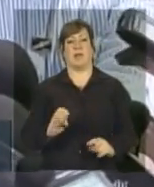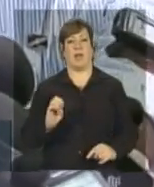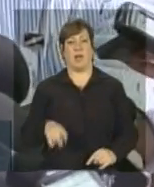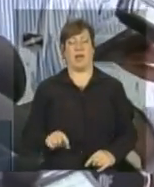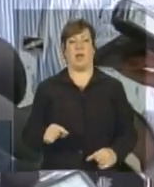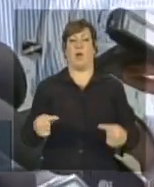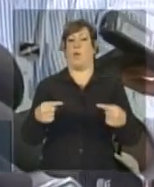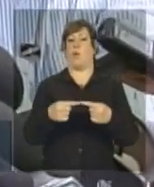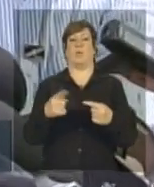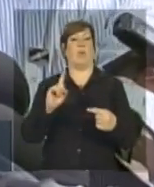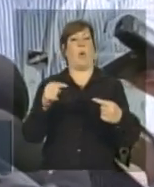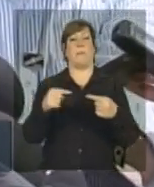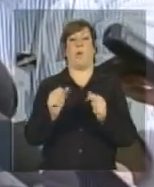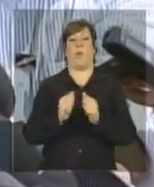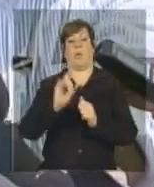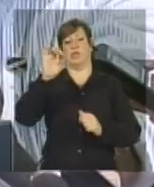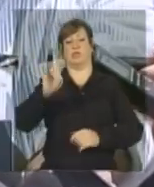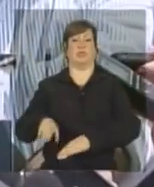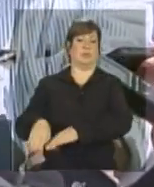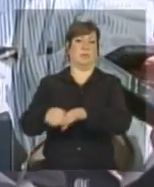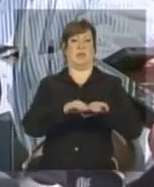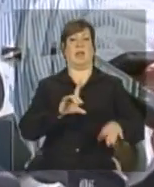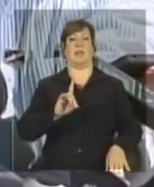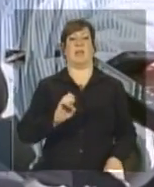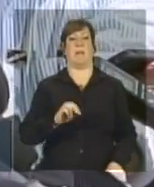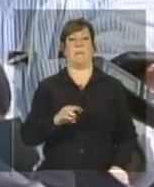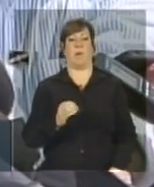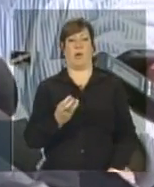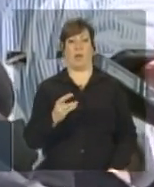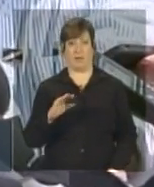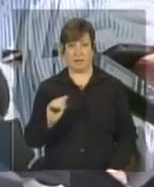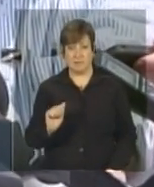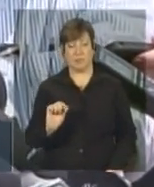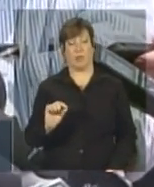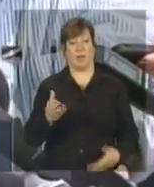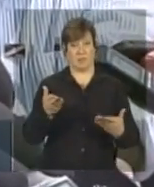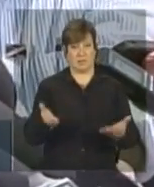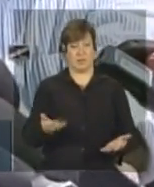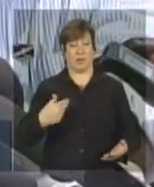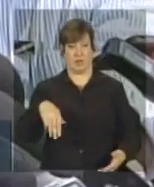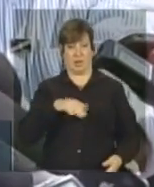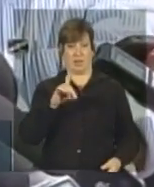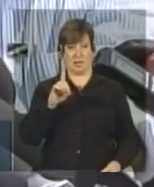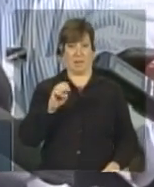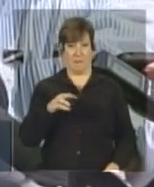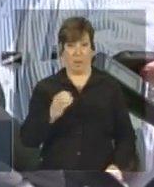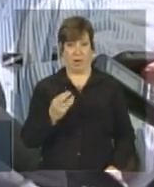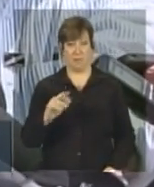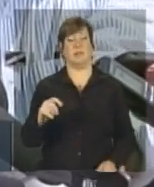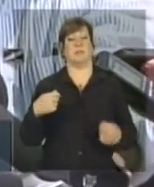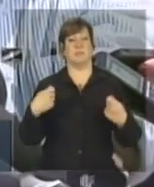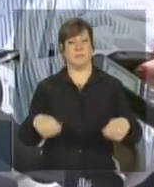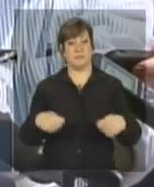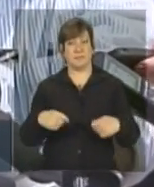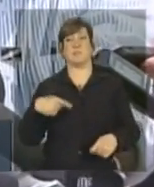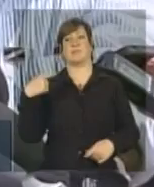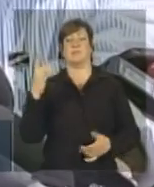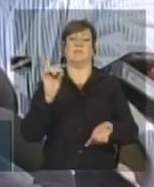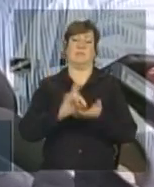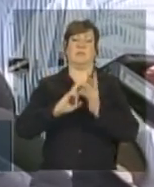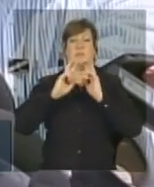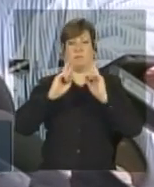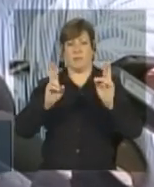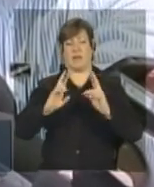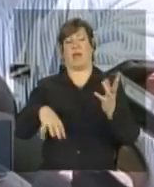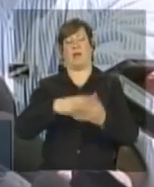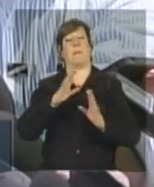com uma democracia. Numa democracia você sempre tem de considerar legítimas reivindicações. Mas há